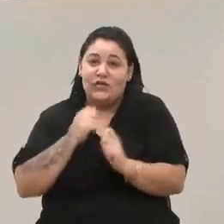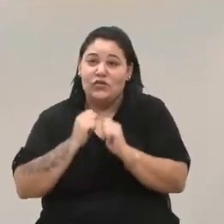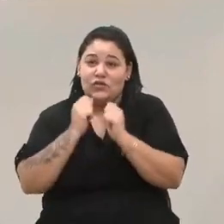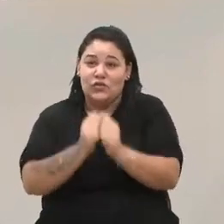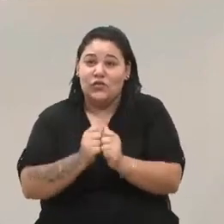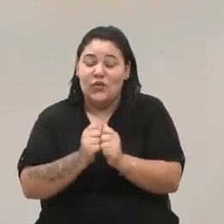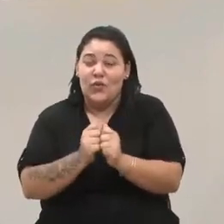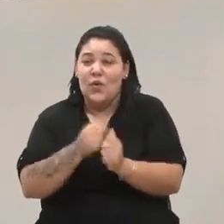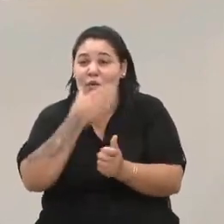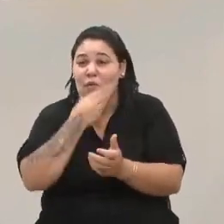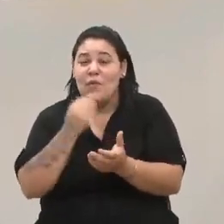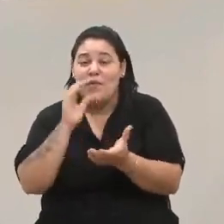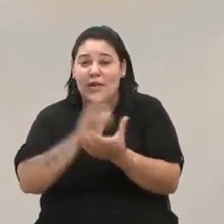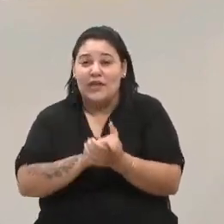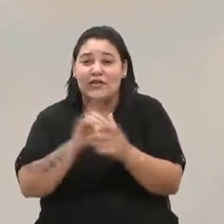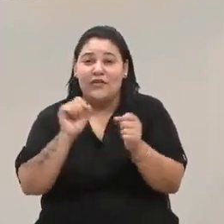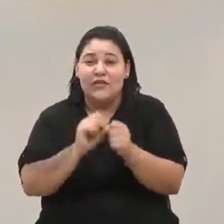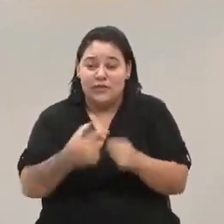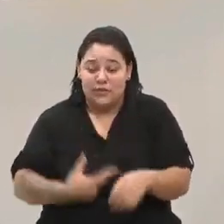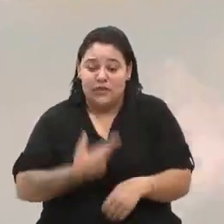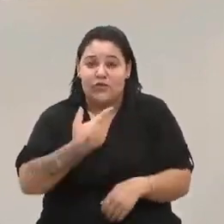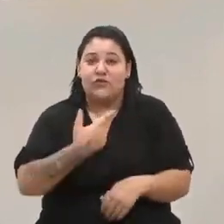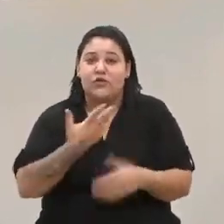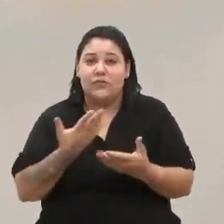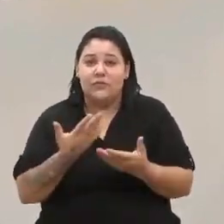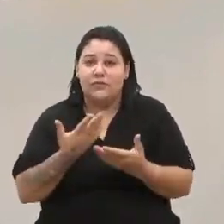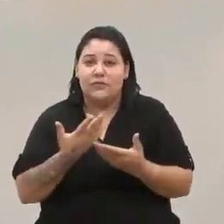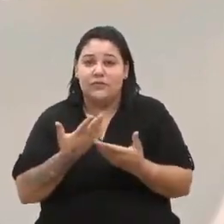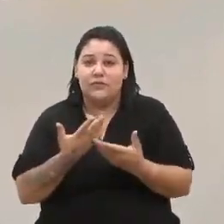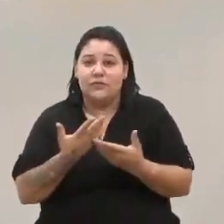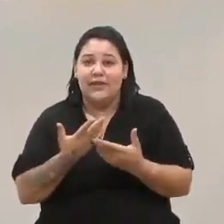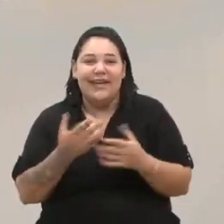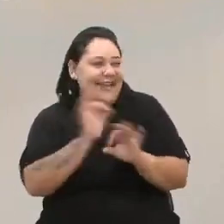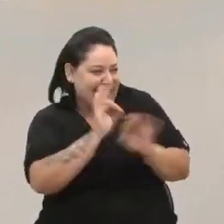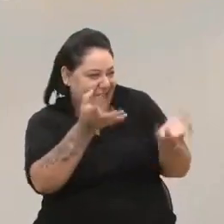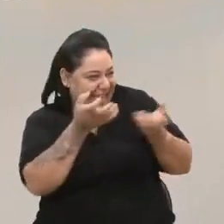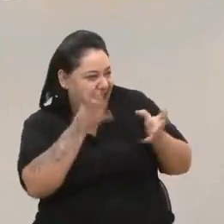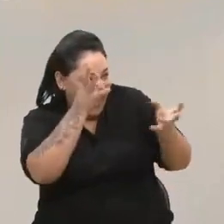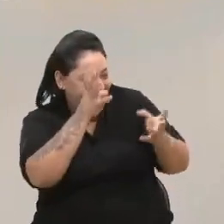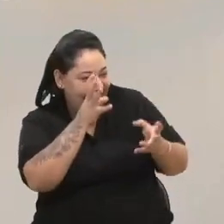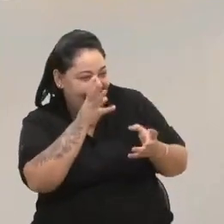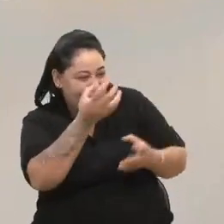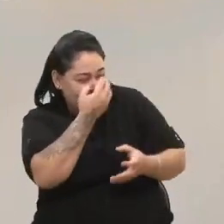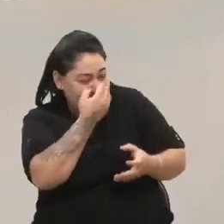agora vai fazer uma cirurgia. Ninguém quer um cachorro?